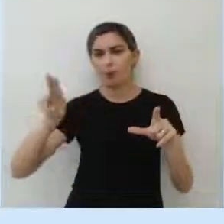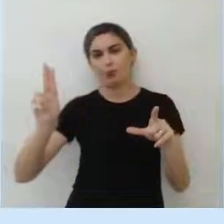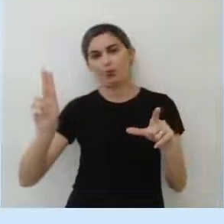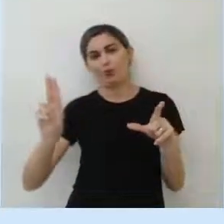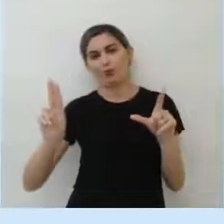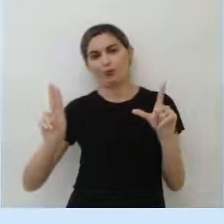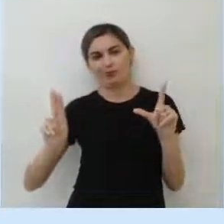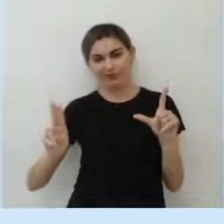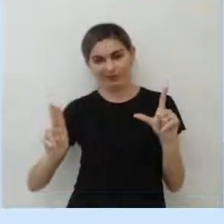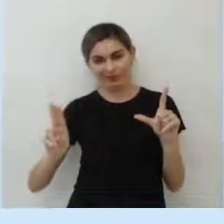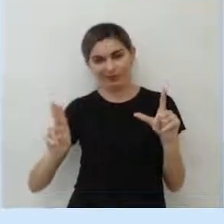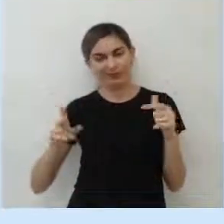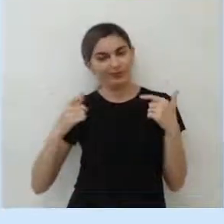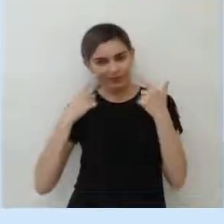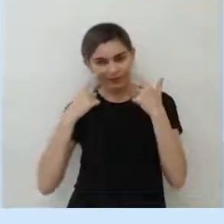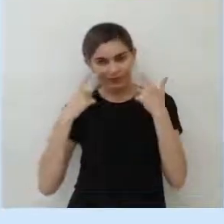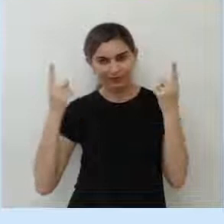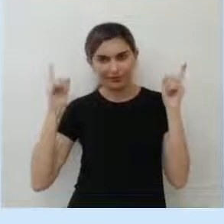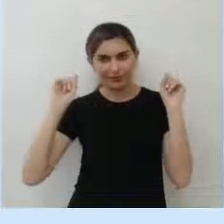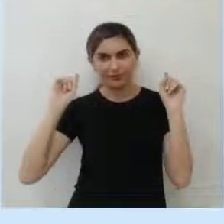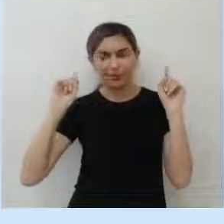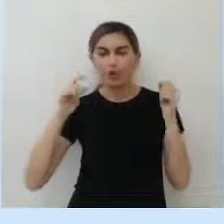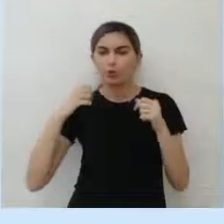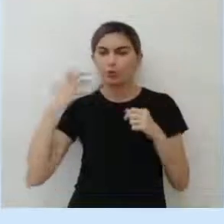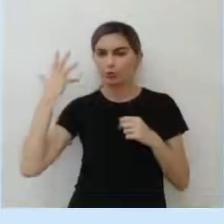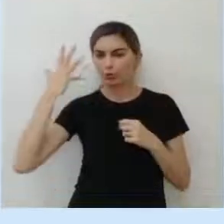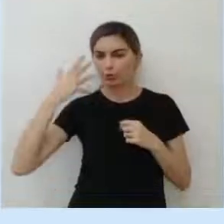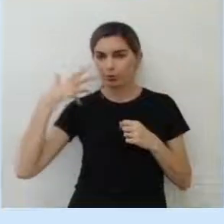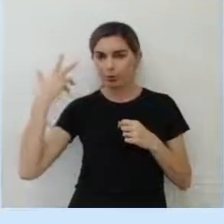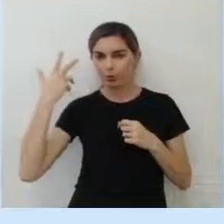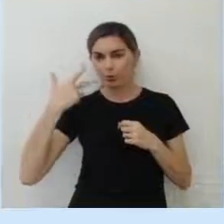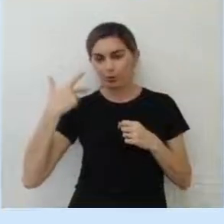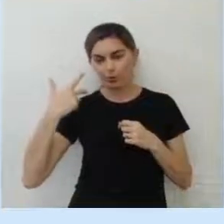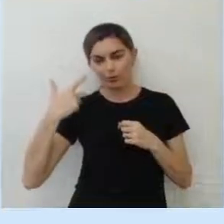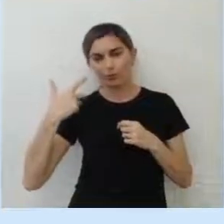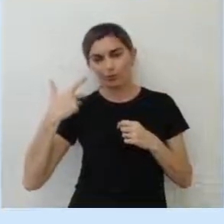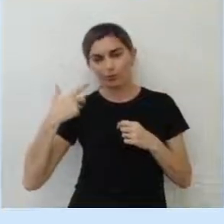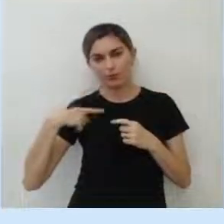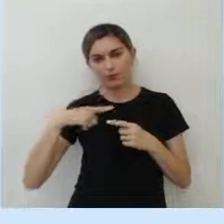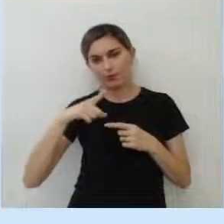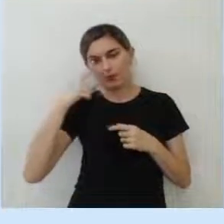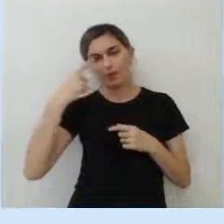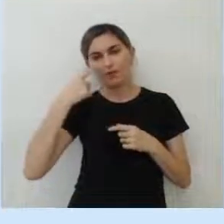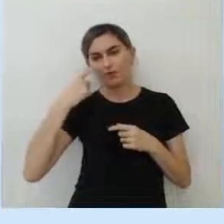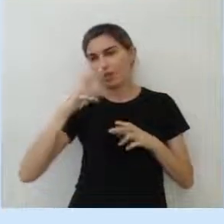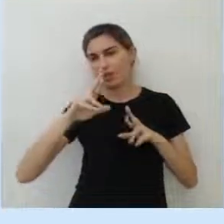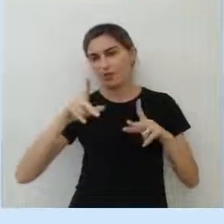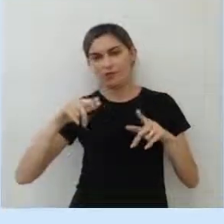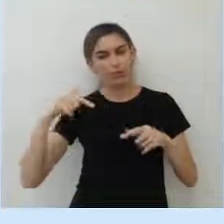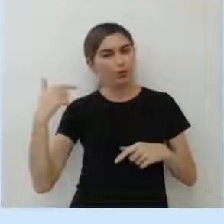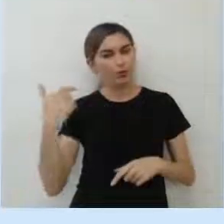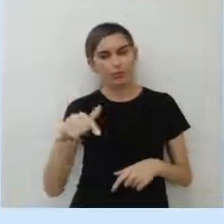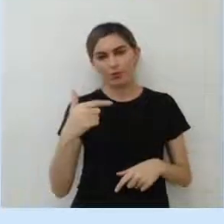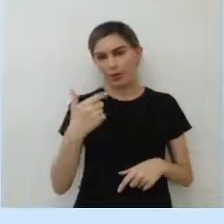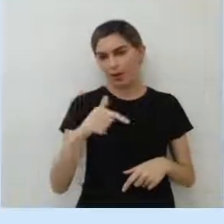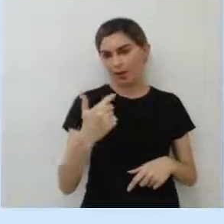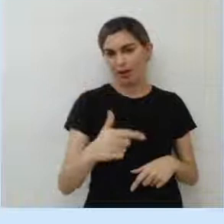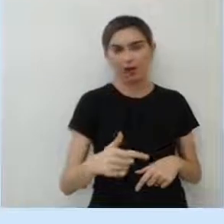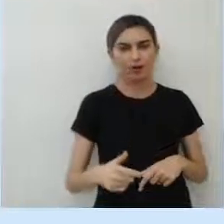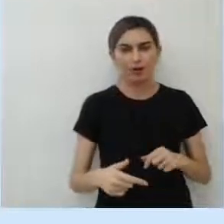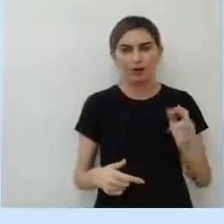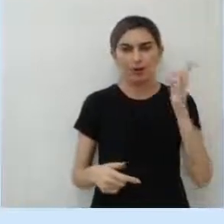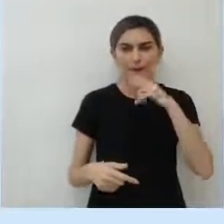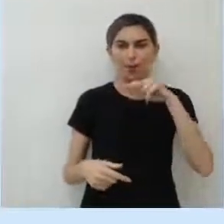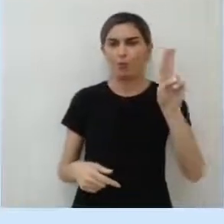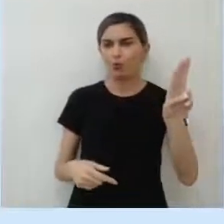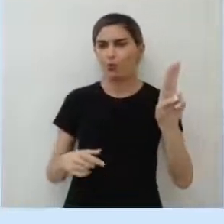com U, certo? Então, pelo som, pela pronúncia, você vê que não tem diferença nenhuma, né? Mal com L, mal